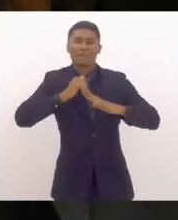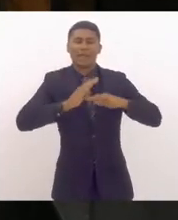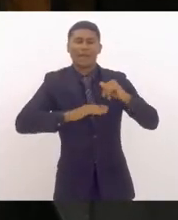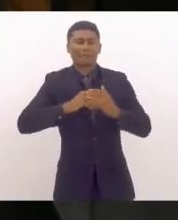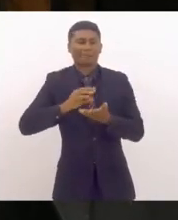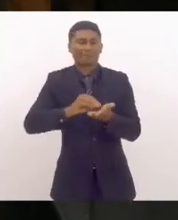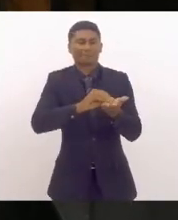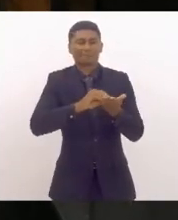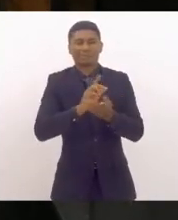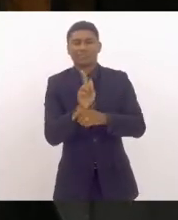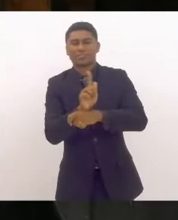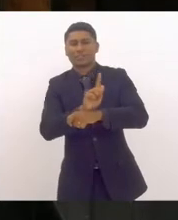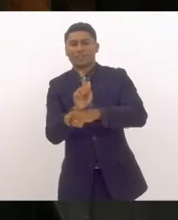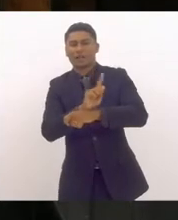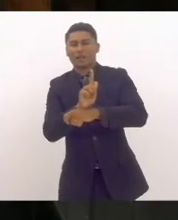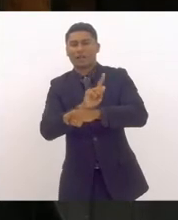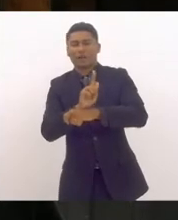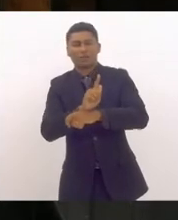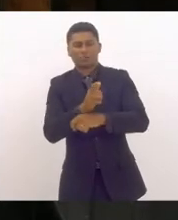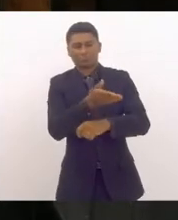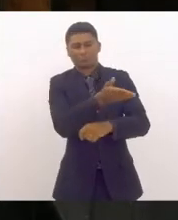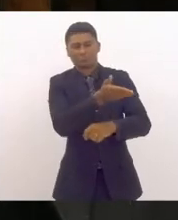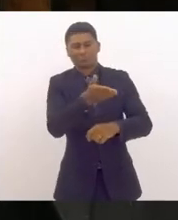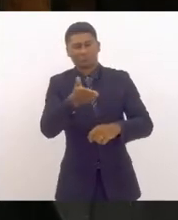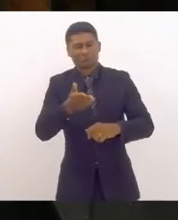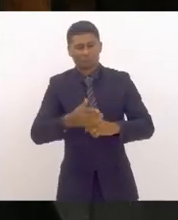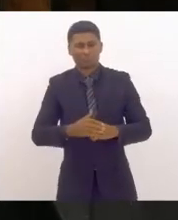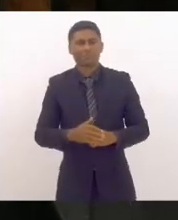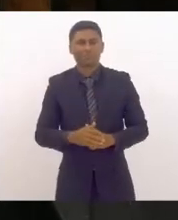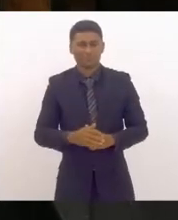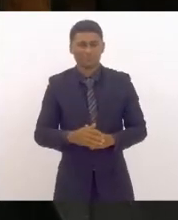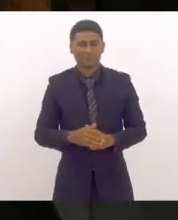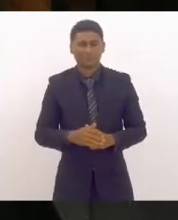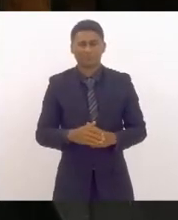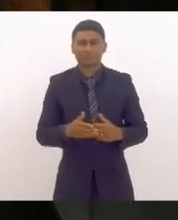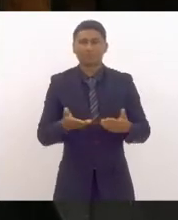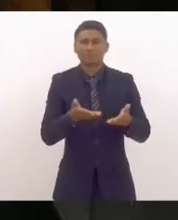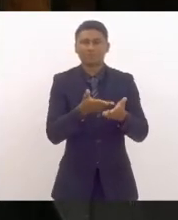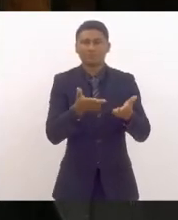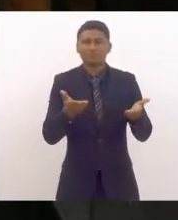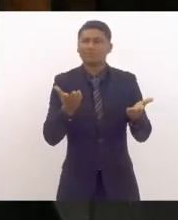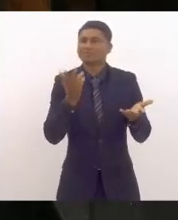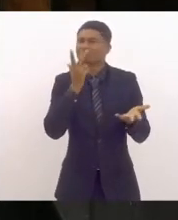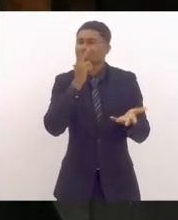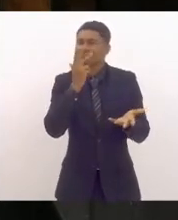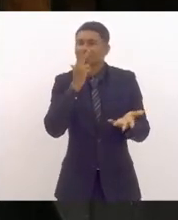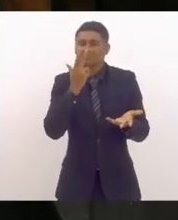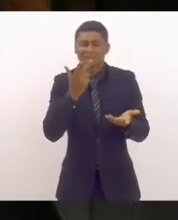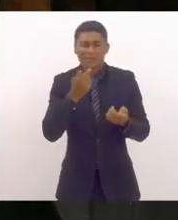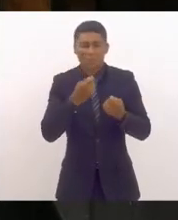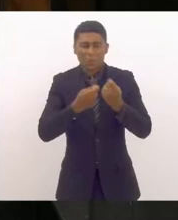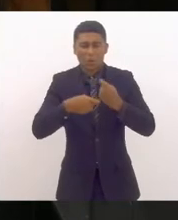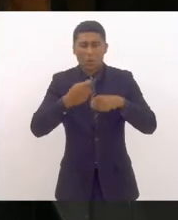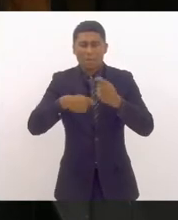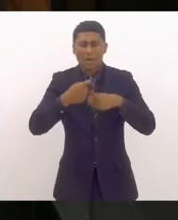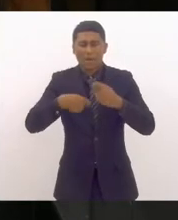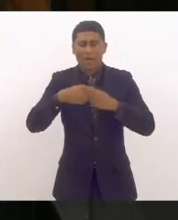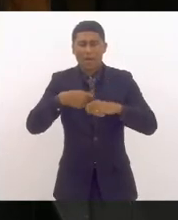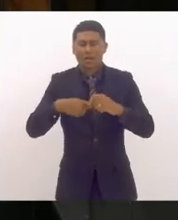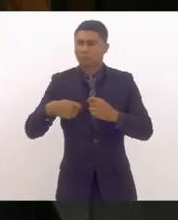de adoção de modelito de neoliberais que não rendem não surtem nenhum efeito para recuperação da economia